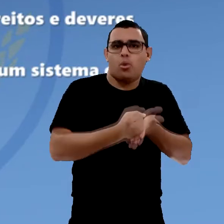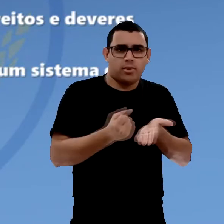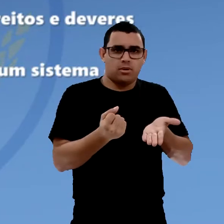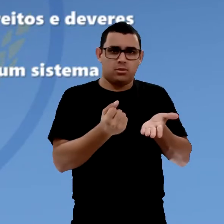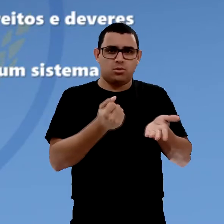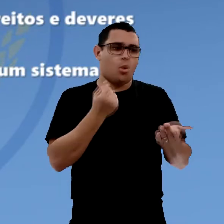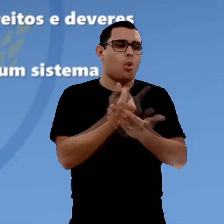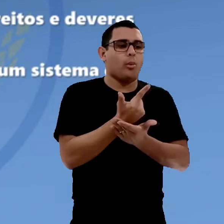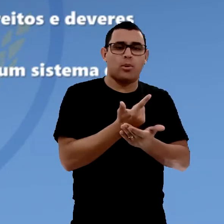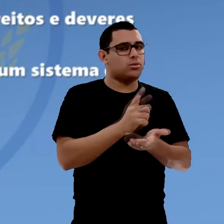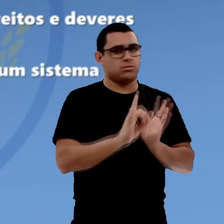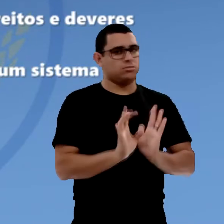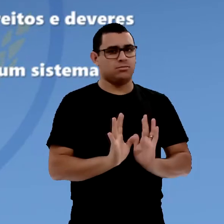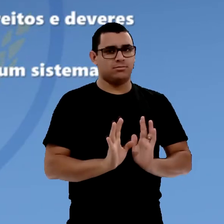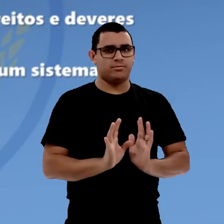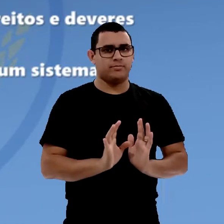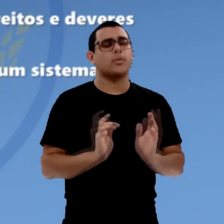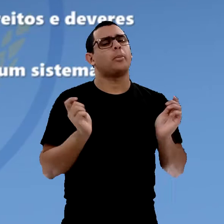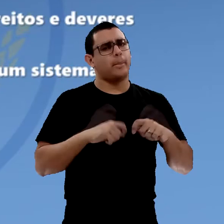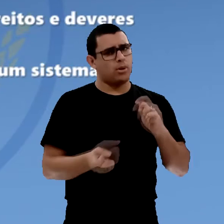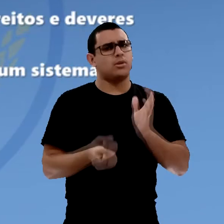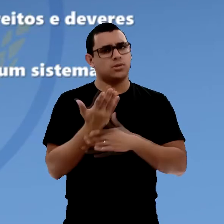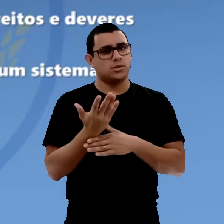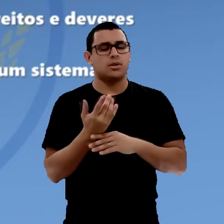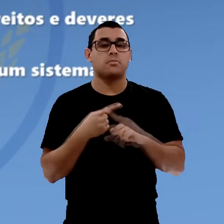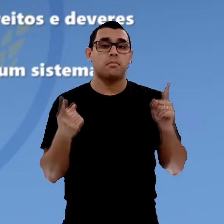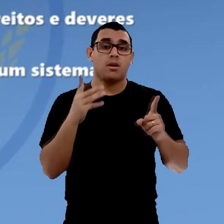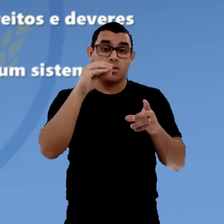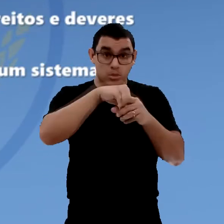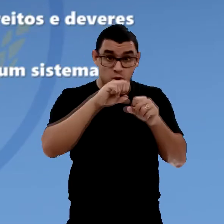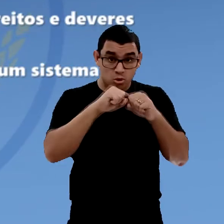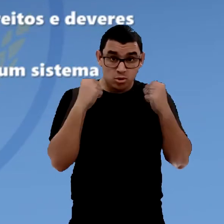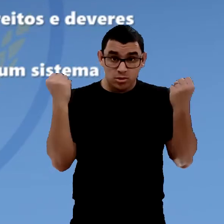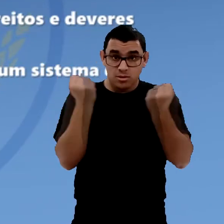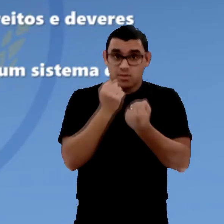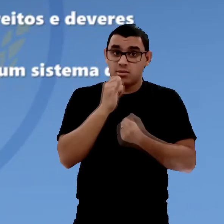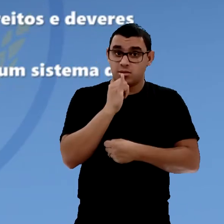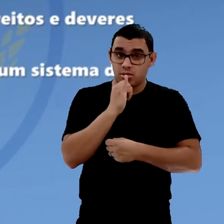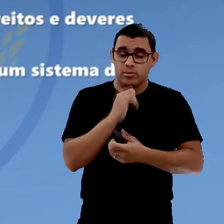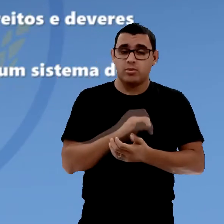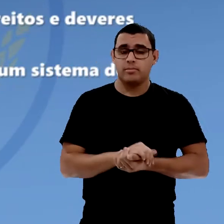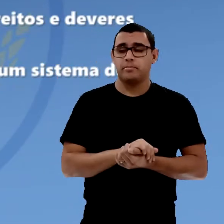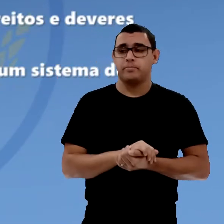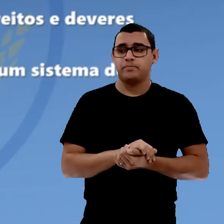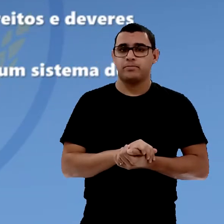se elegeu, ou porque tem direito. Isso aí pode acontecer, mas dentro de uma sociedade